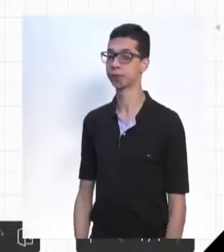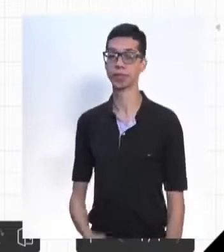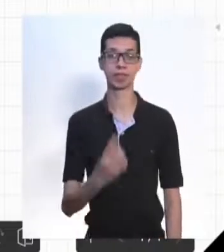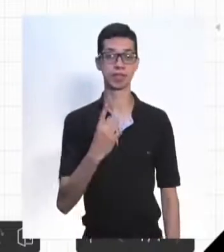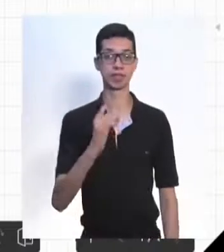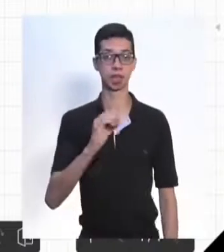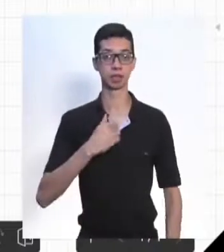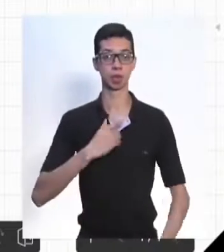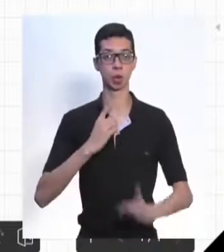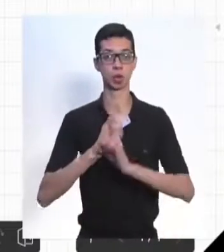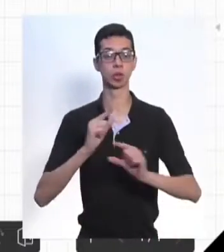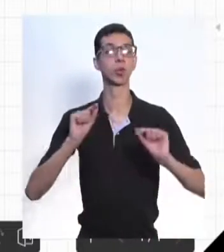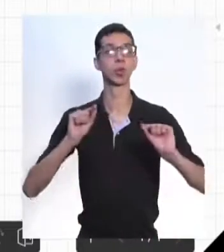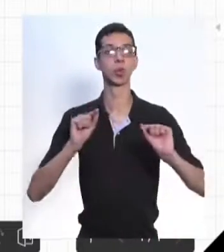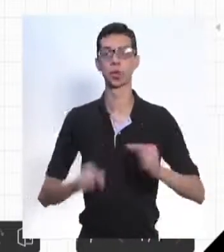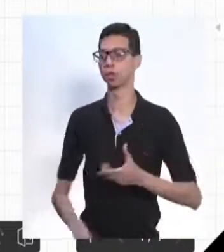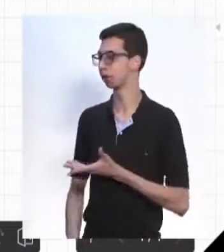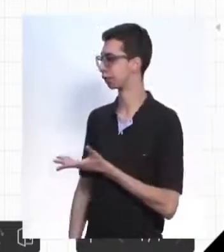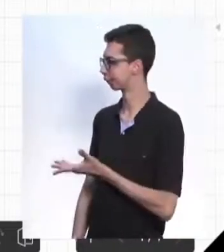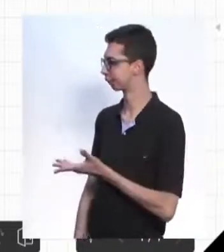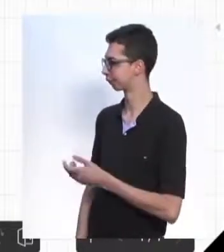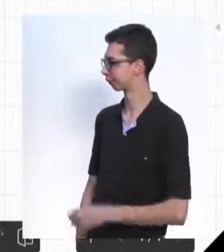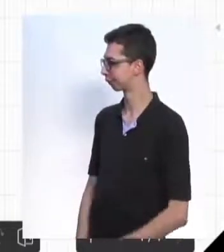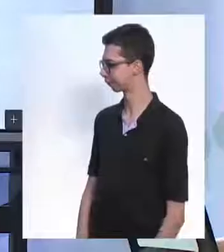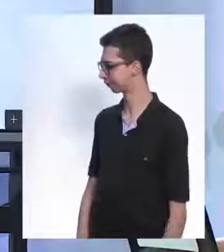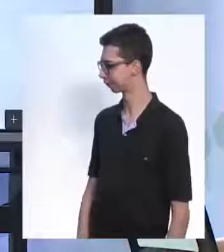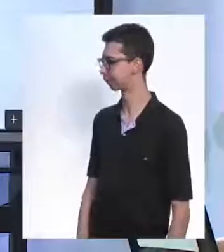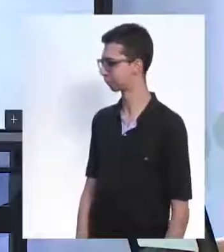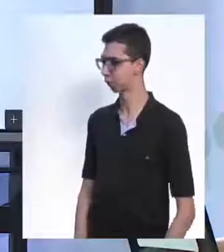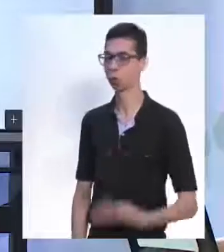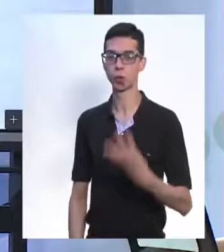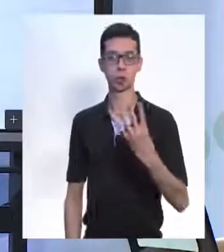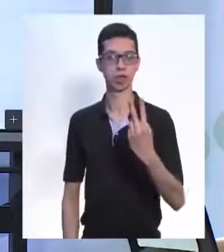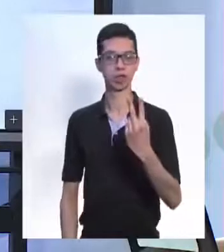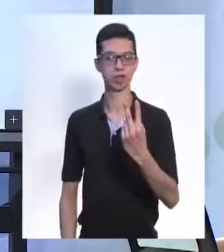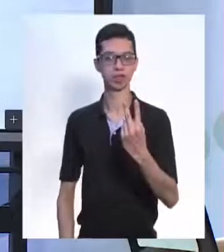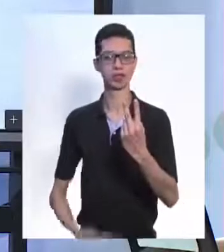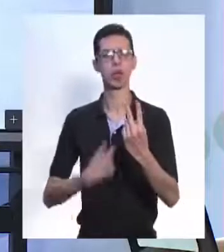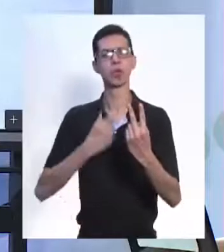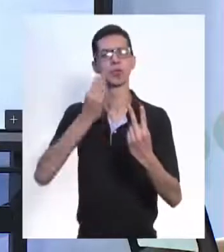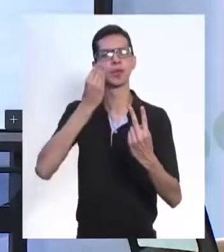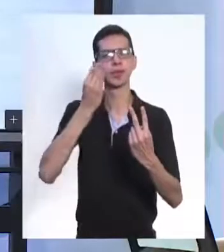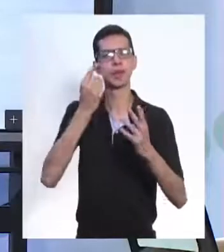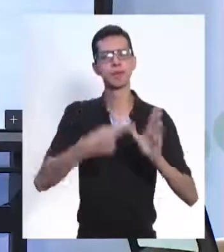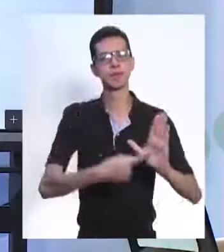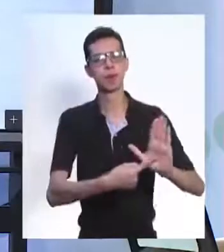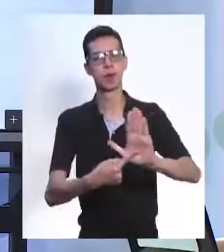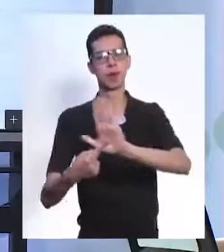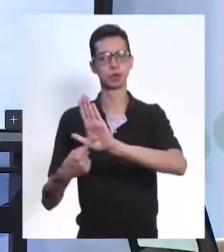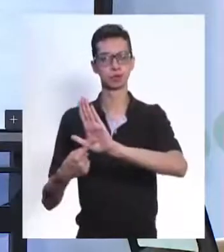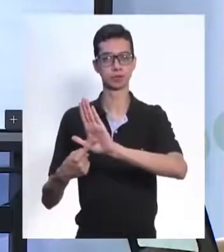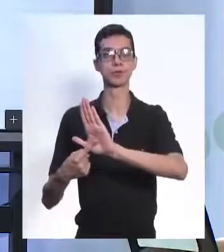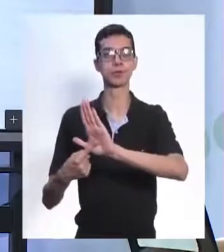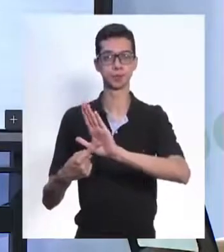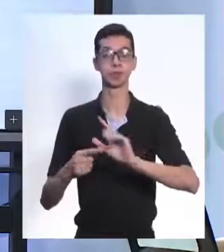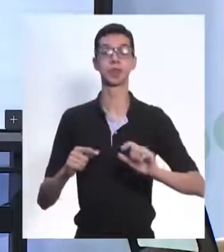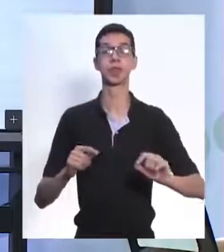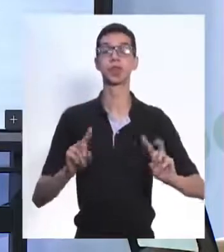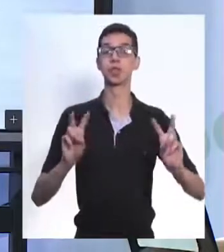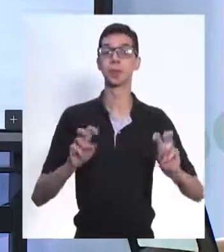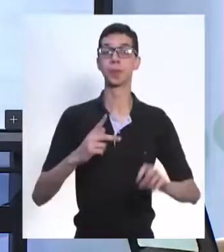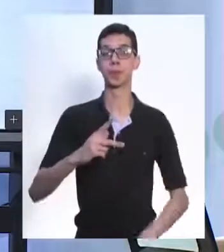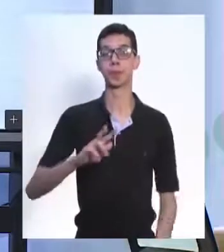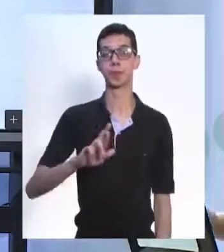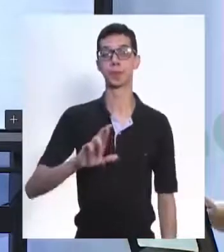aqui, ó, o 42. Essa primeira relação aí que eu tentei mostrar para vocês é uma relação de